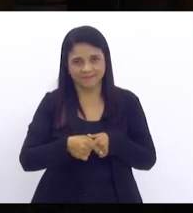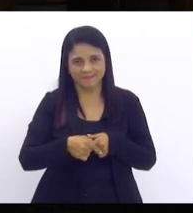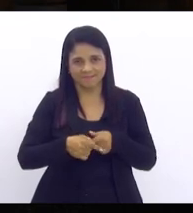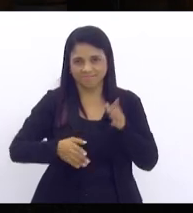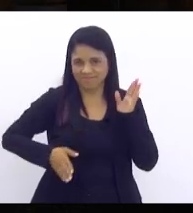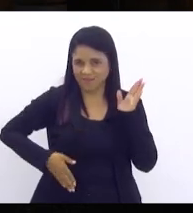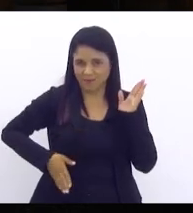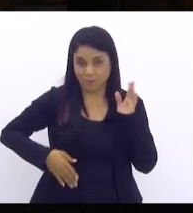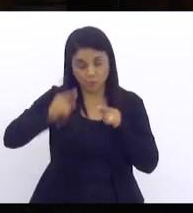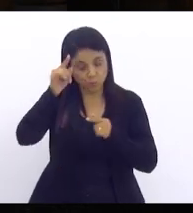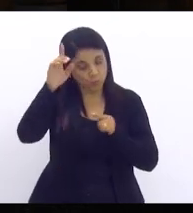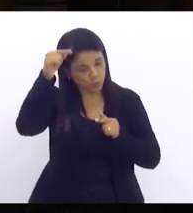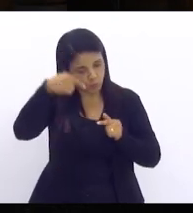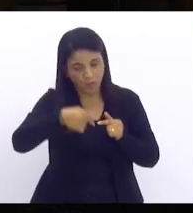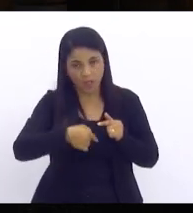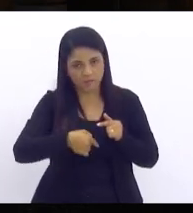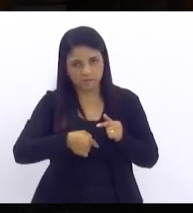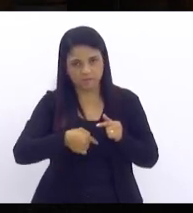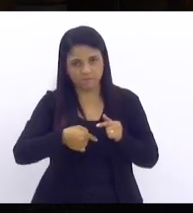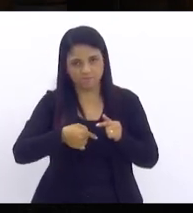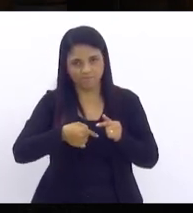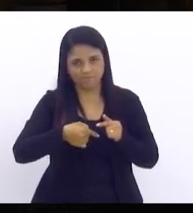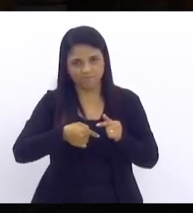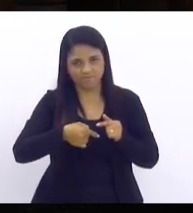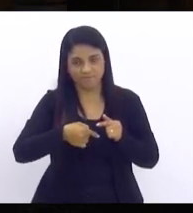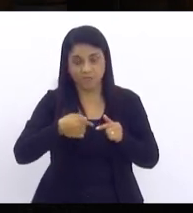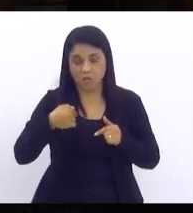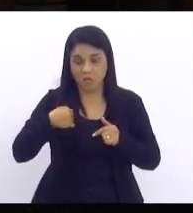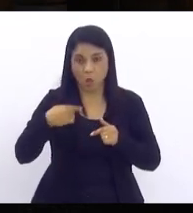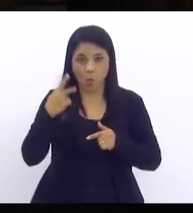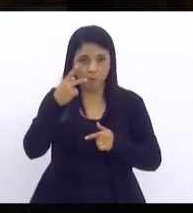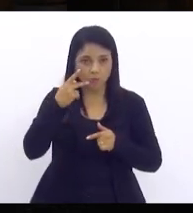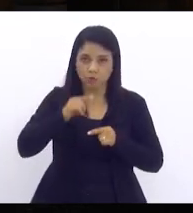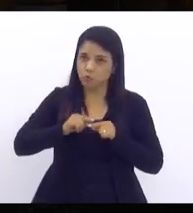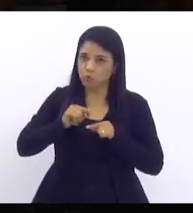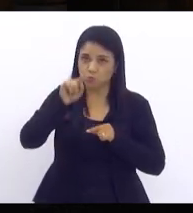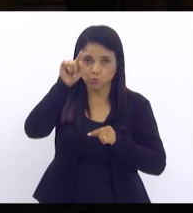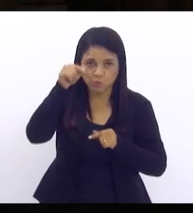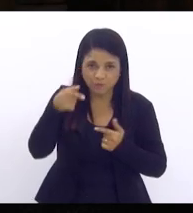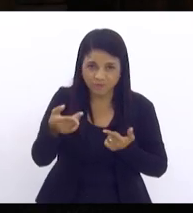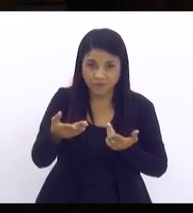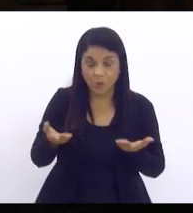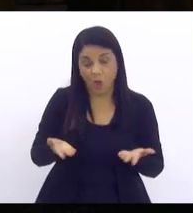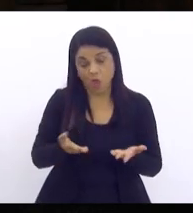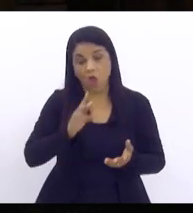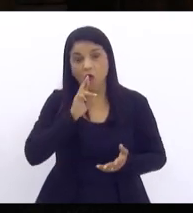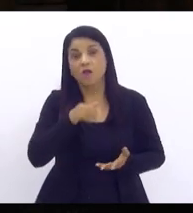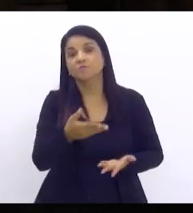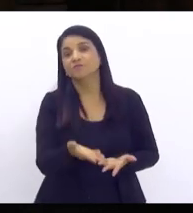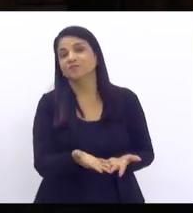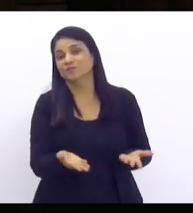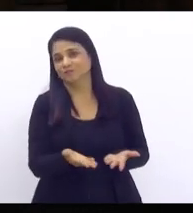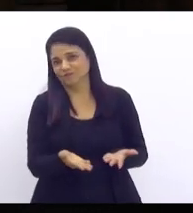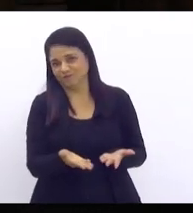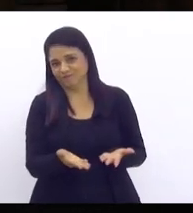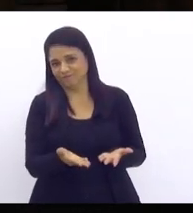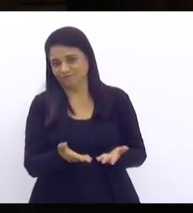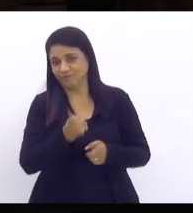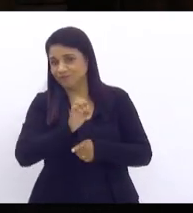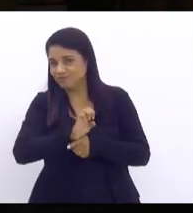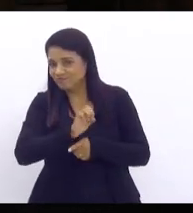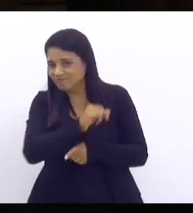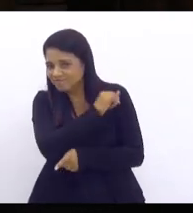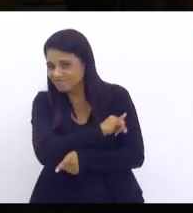aqui. Resultou nessa questão que nós estamos enfrentando hoje. E o que o Rio de Janeiro vem